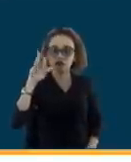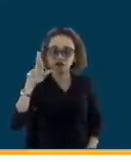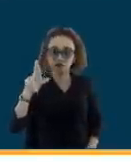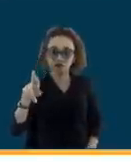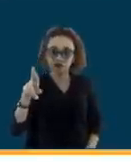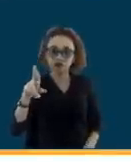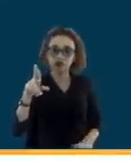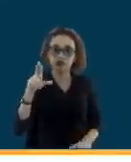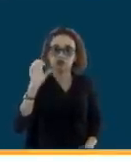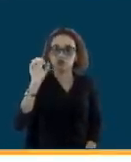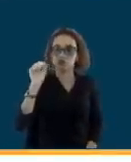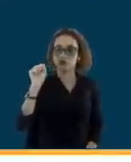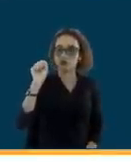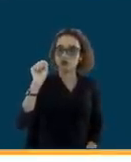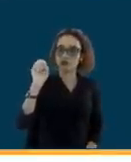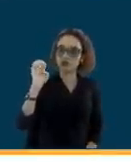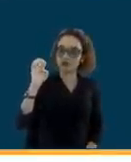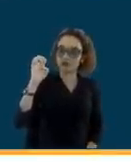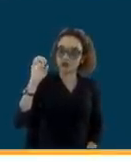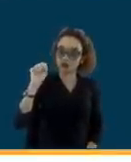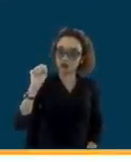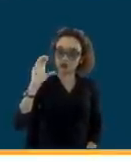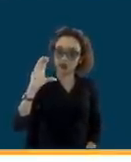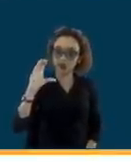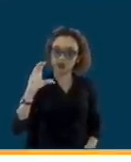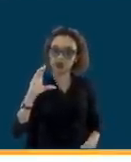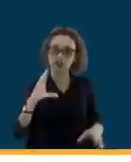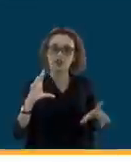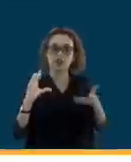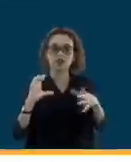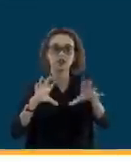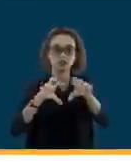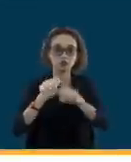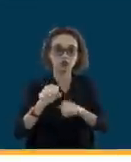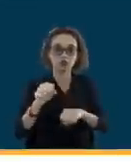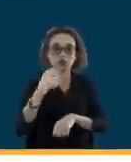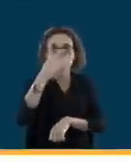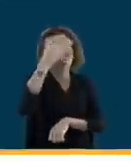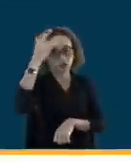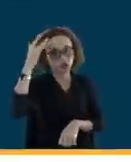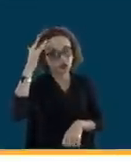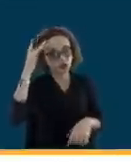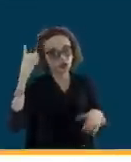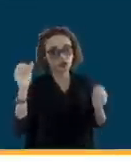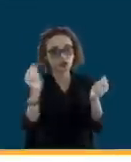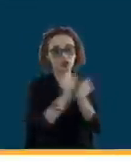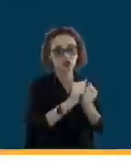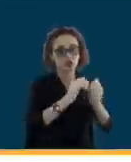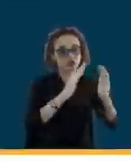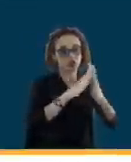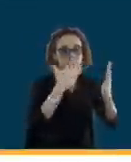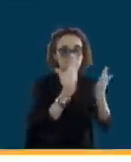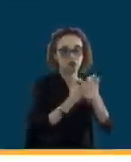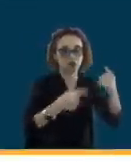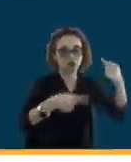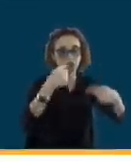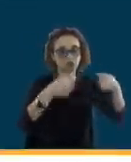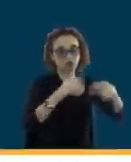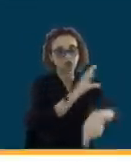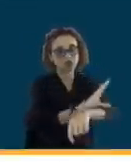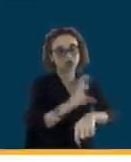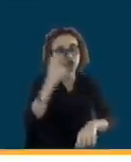fomentando a cultura e capacitando pessoas em parceria com a Escola de Políticas Culturais. Para dar início à